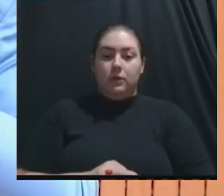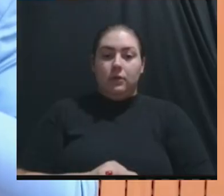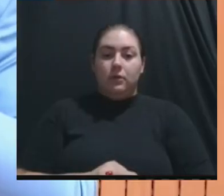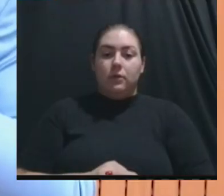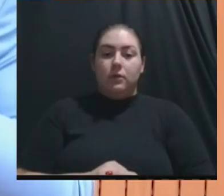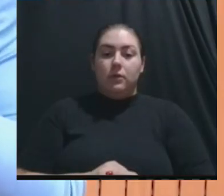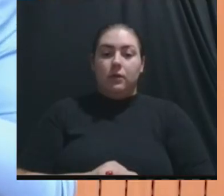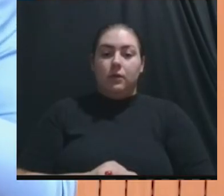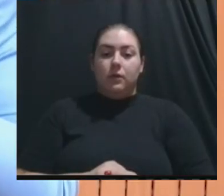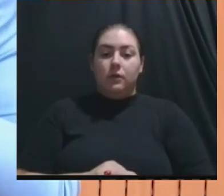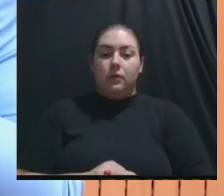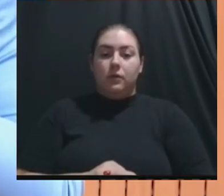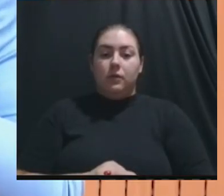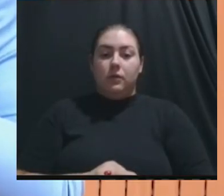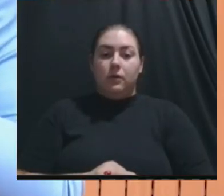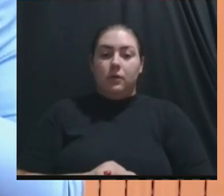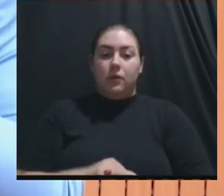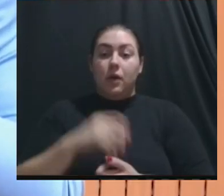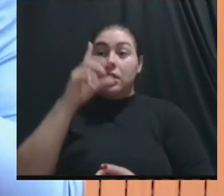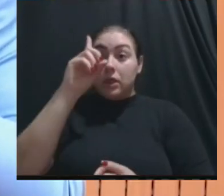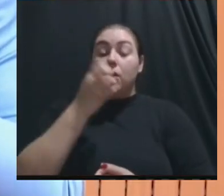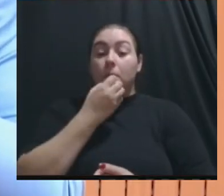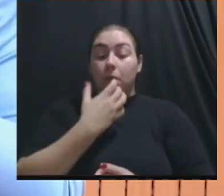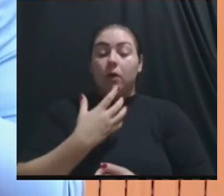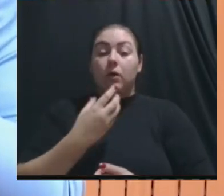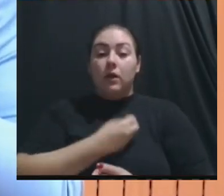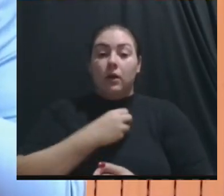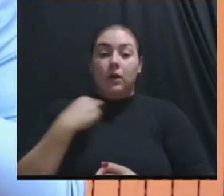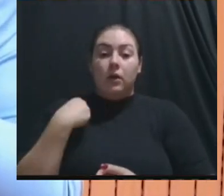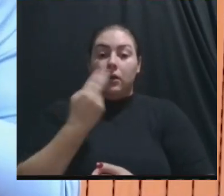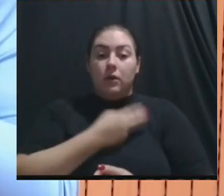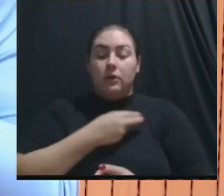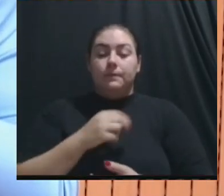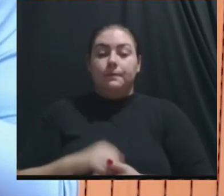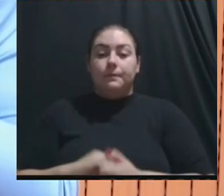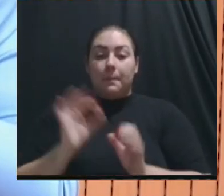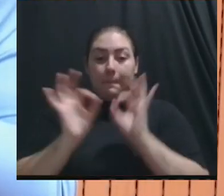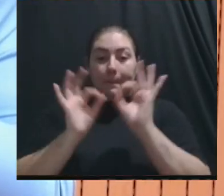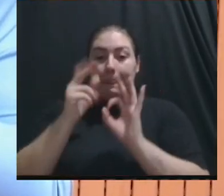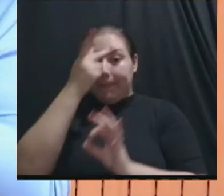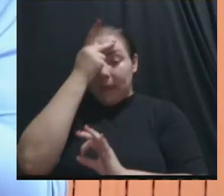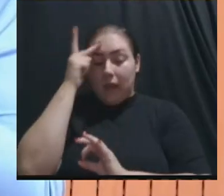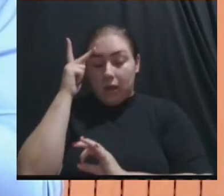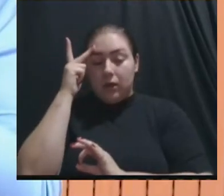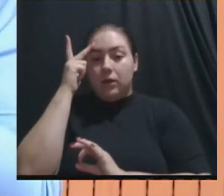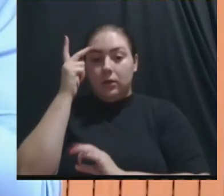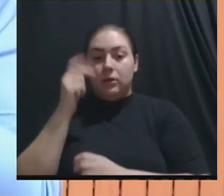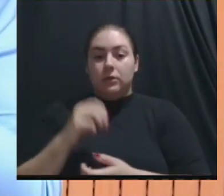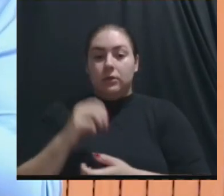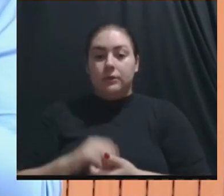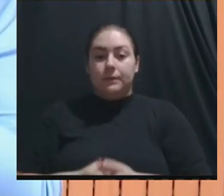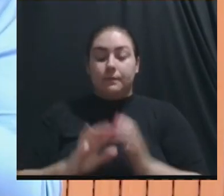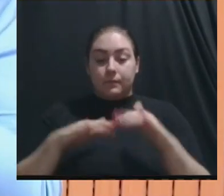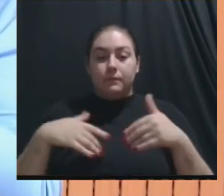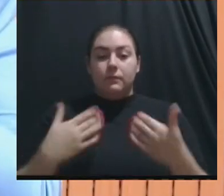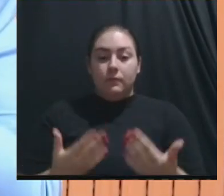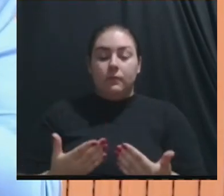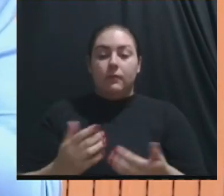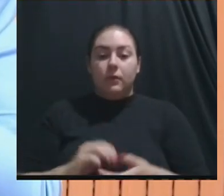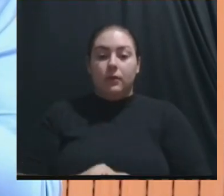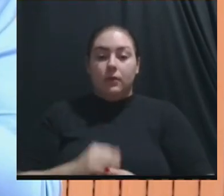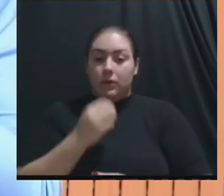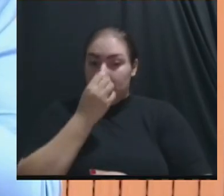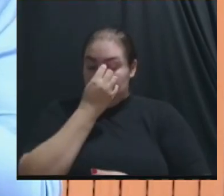como Deus é bom na nossa vida, colocar essas pessoas no nosso caminho. Então, assim, hoje tento levar no meu mandato